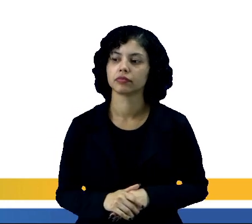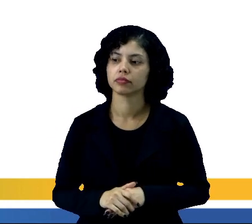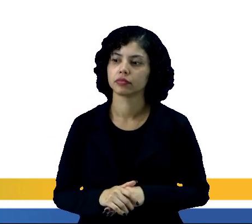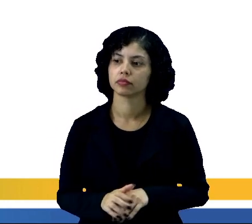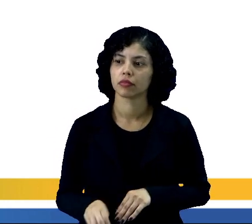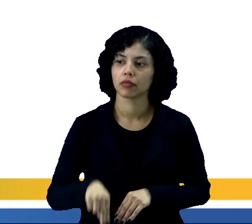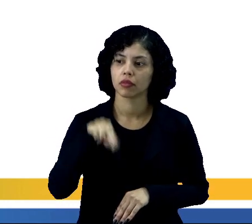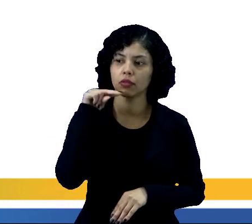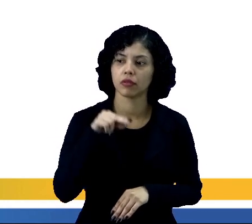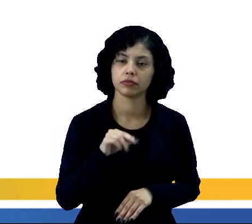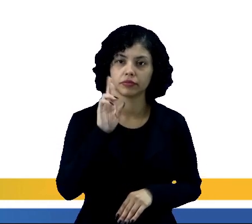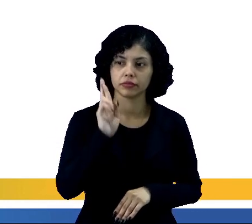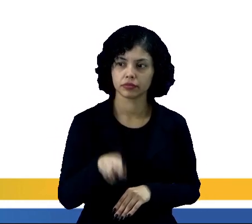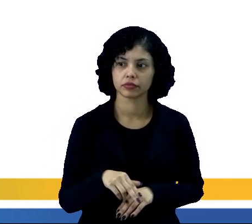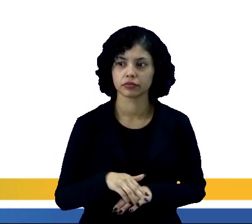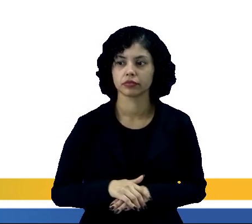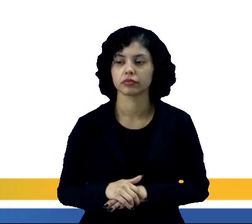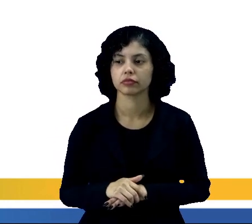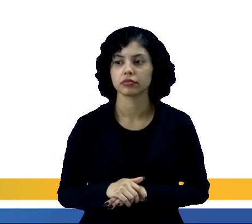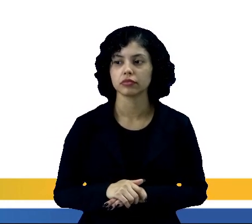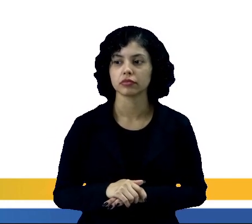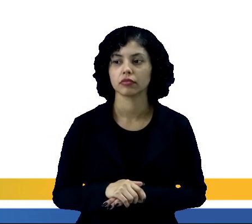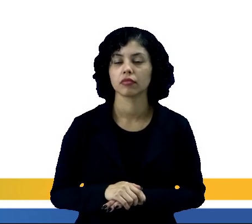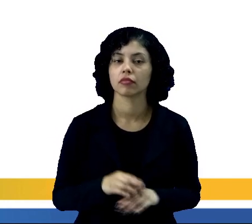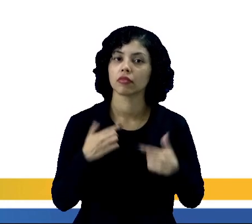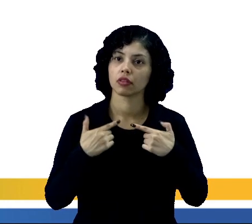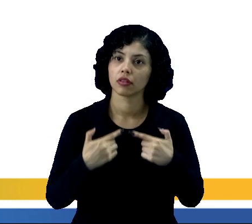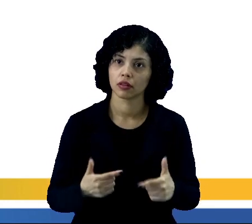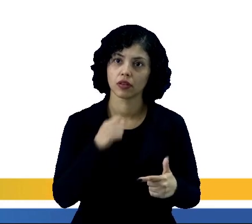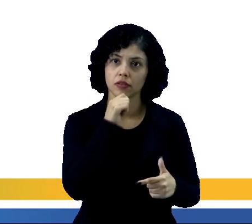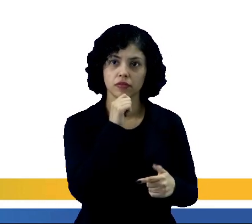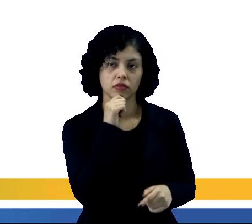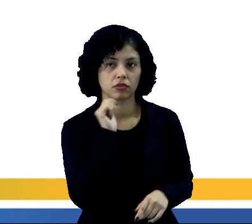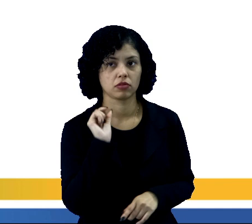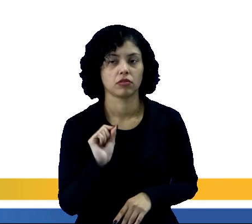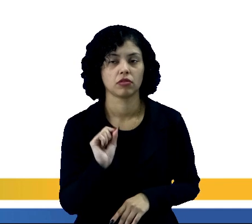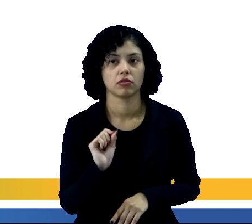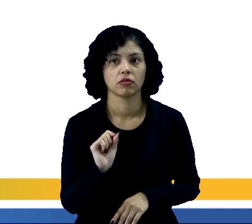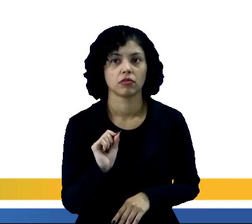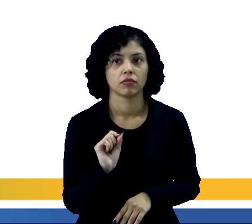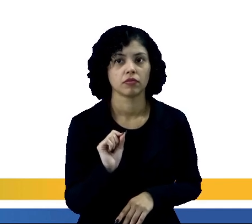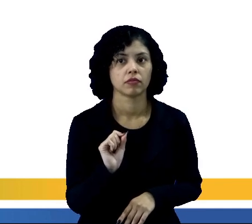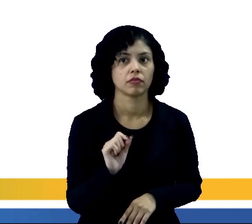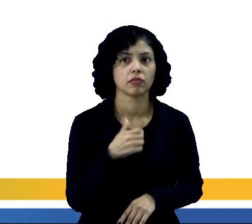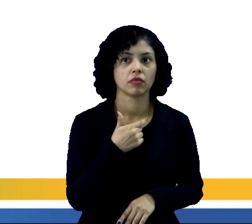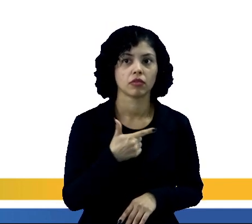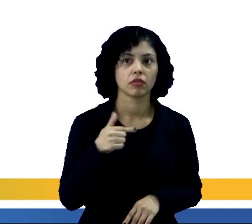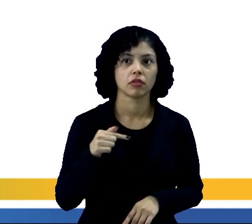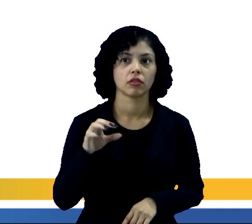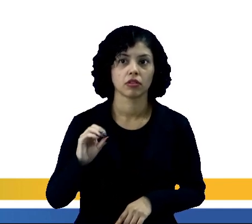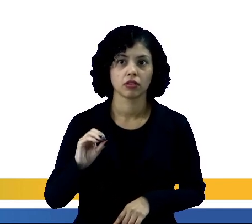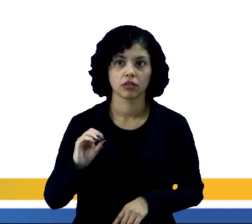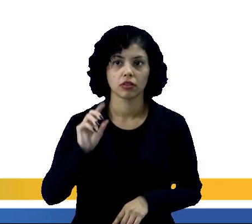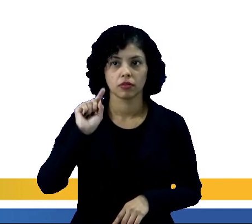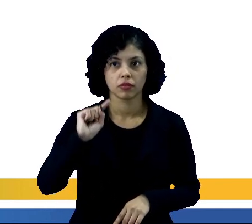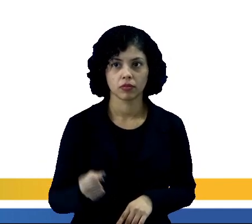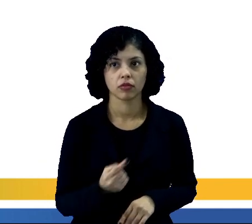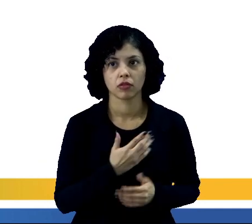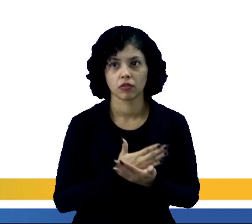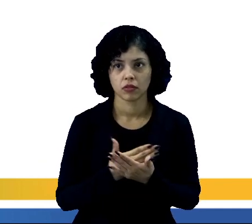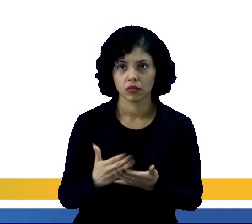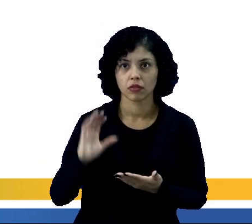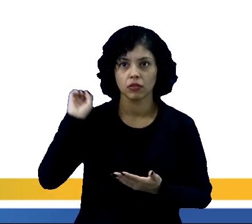Rússia. A Batalha de Stalingrado, né, 270 mil homens de início,